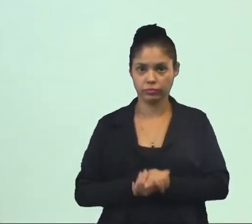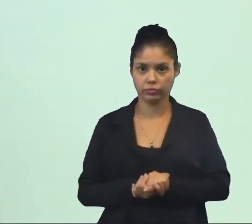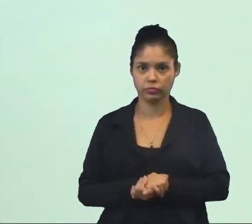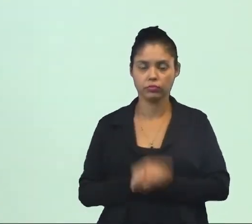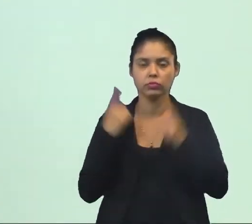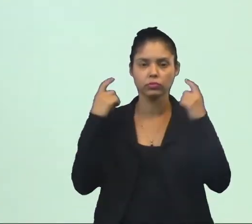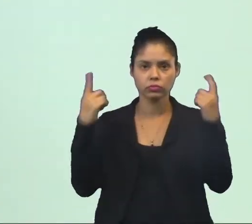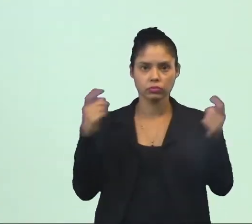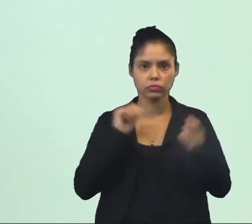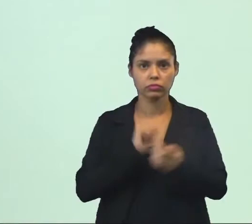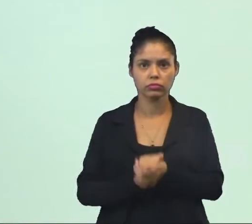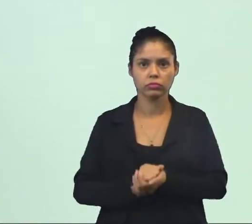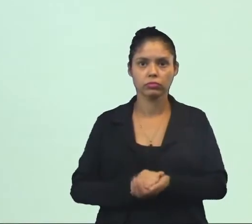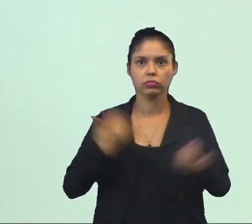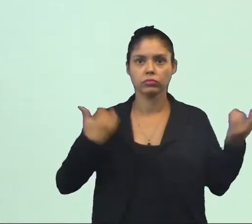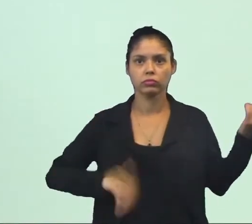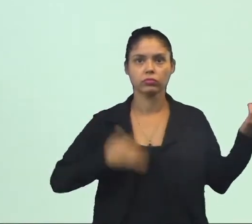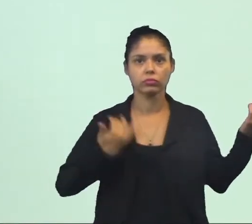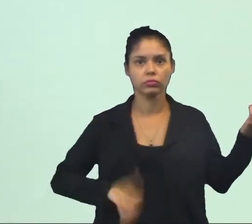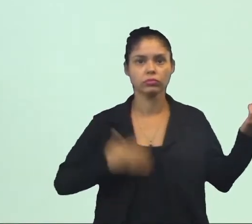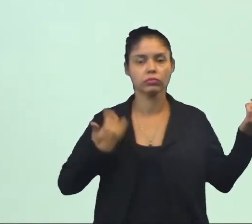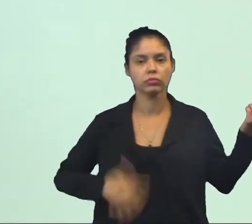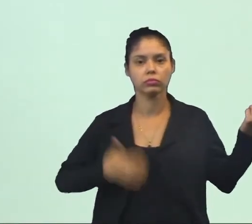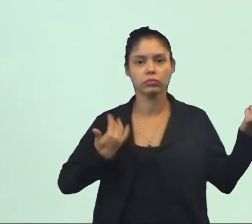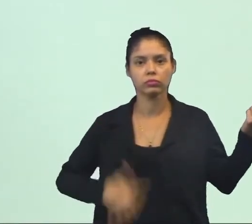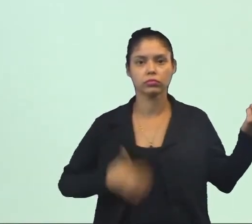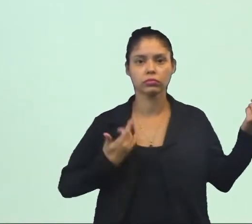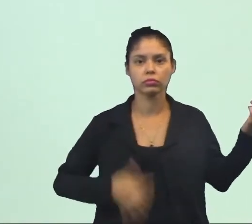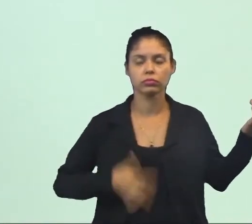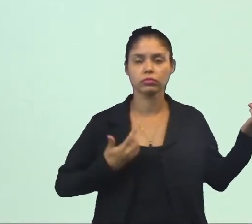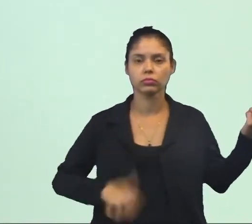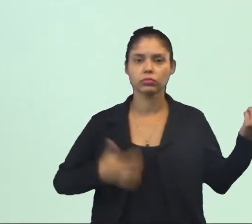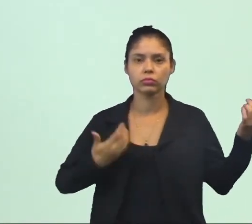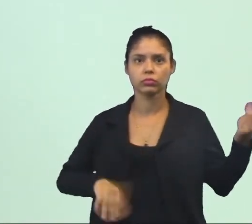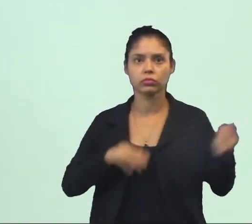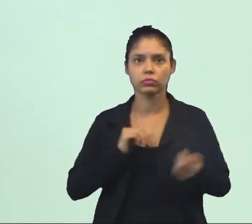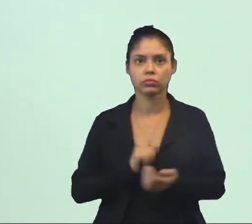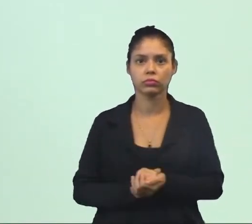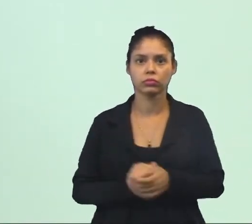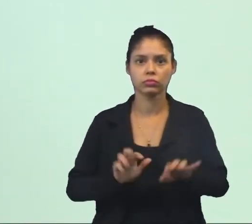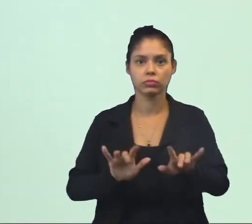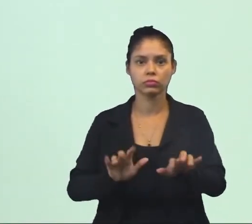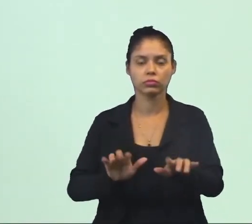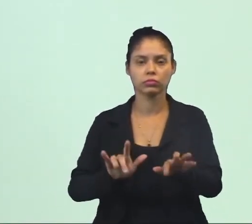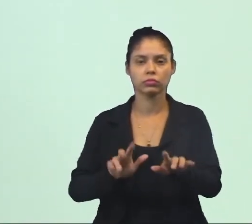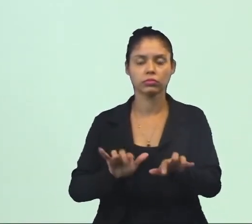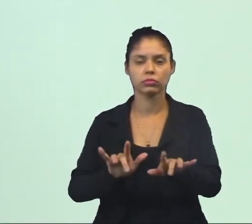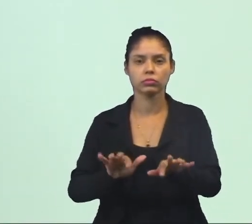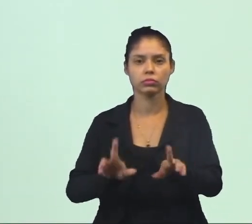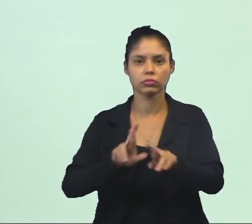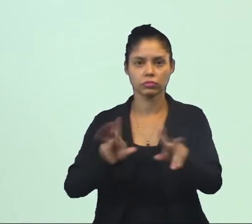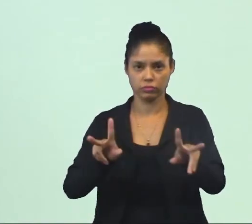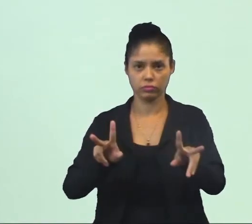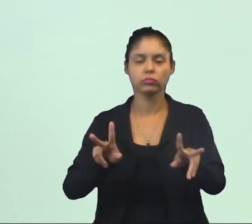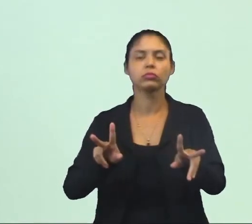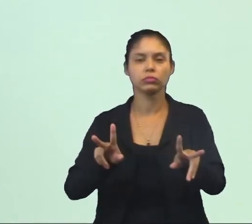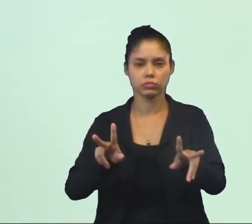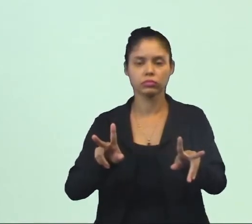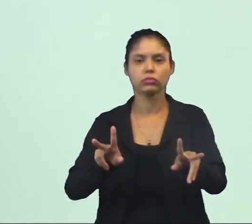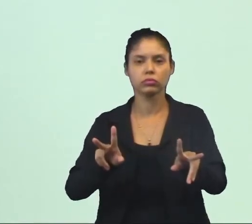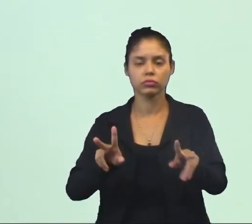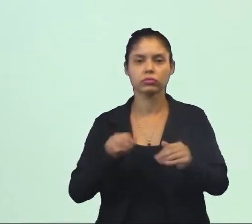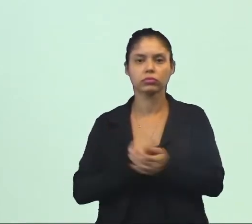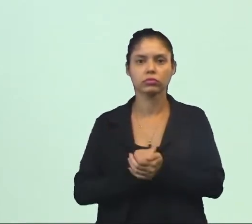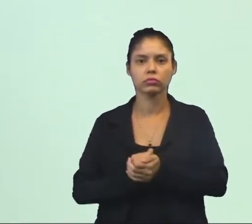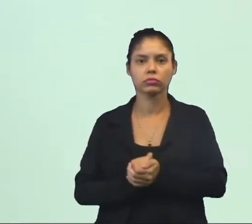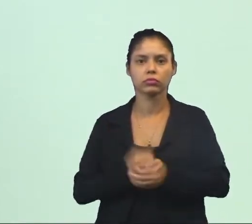som do violão, né? E o som de um teclado, você consegue distinguir a diferença de